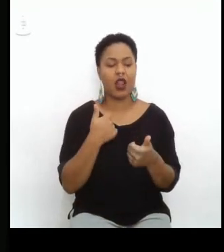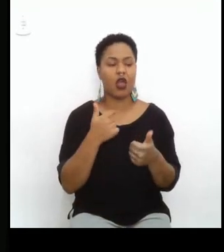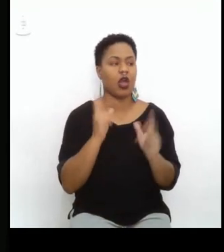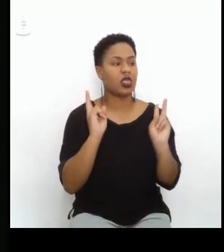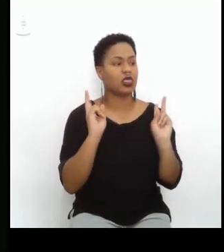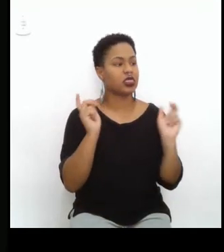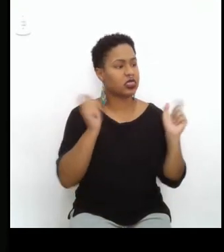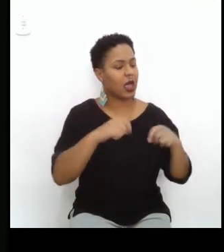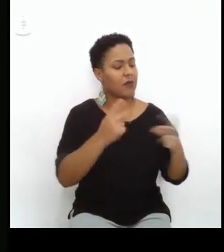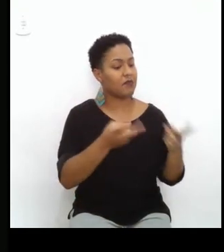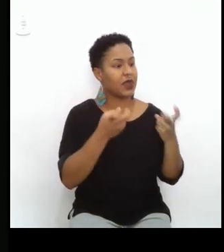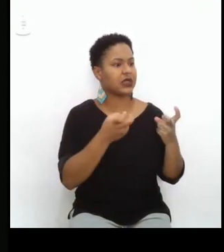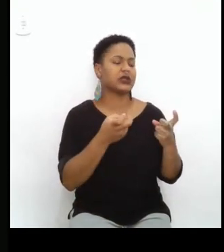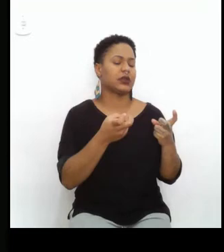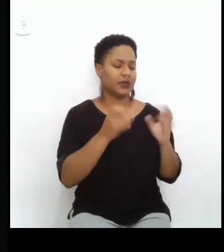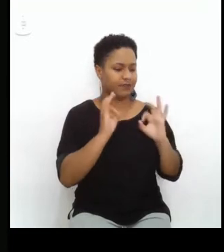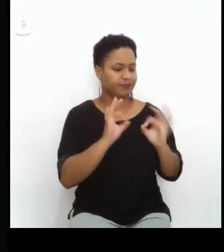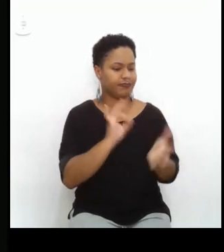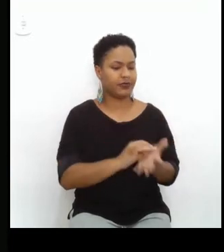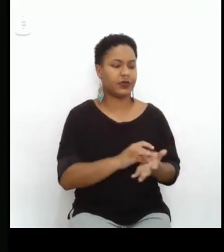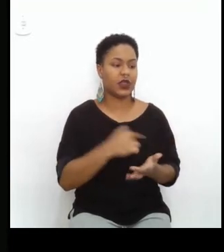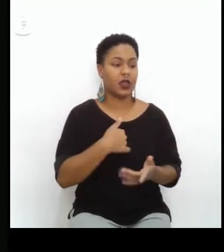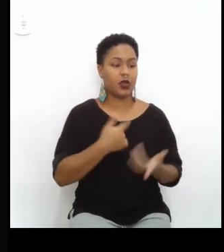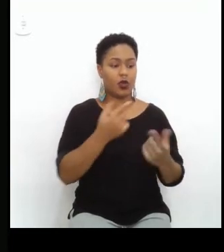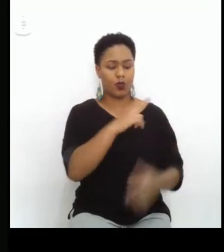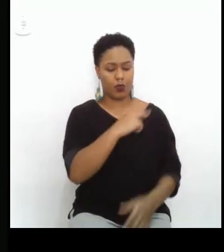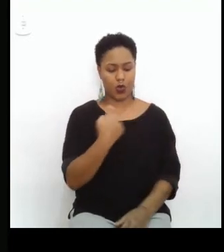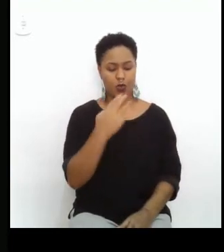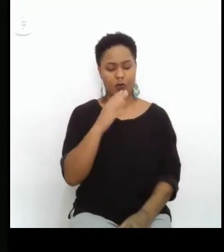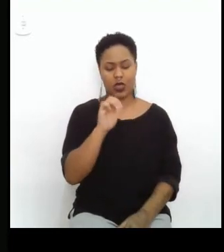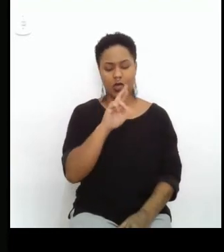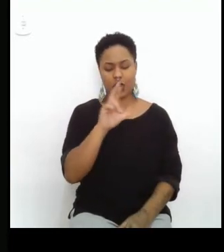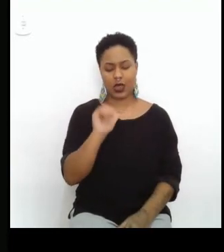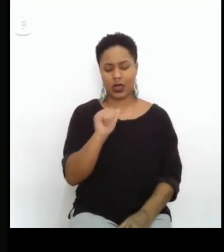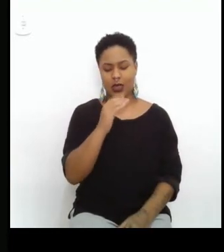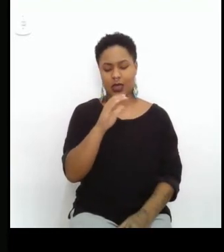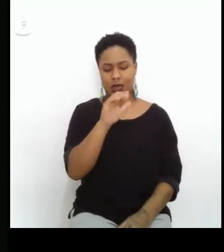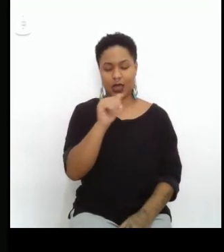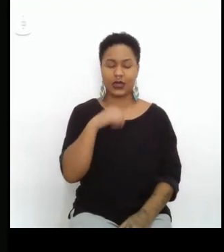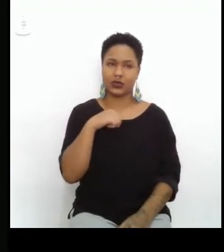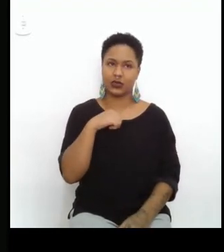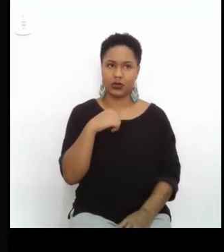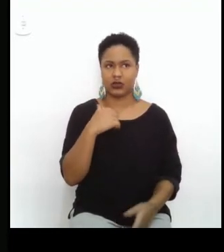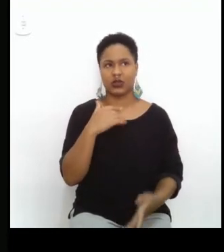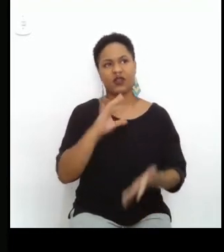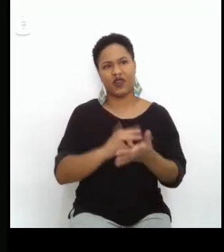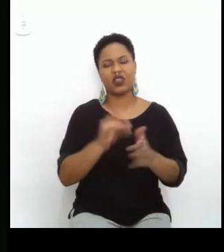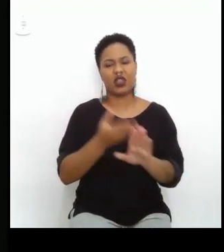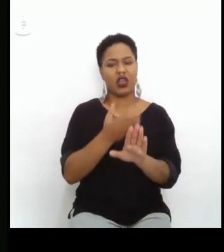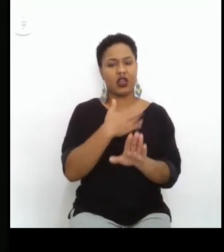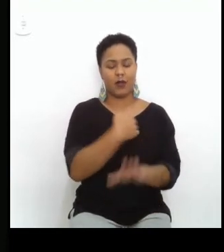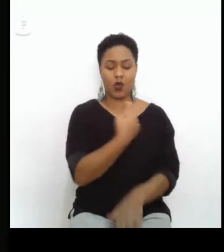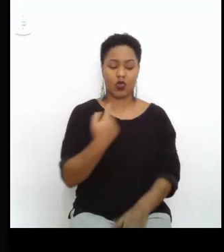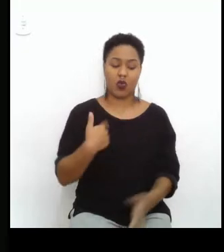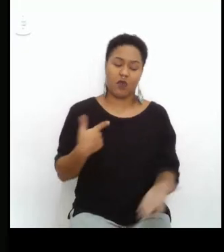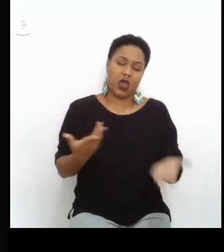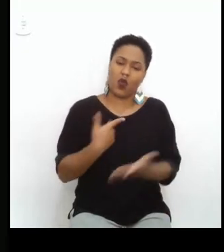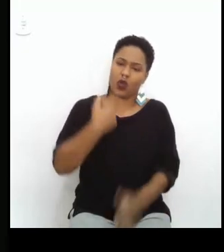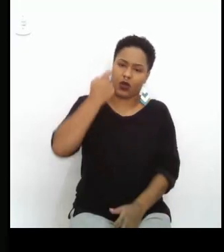longe o puxando carcaça quer dizer pelo menos esse era meu nome já não sei mais